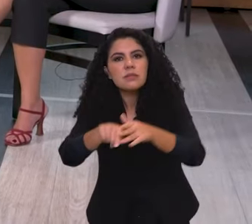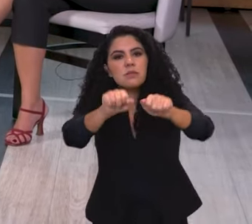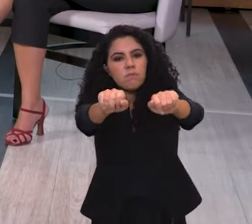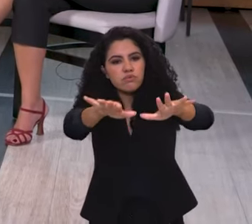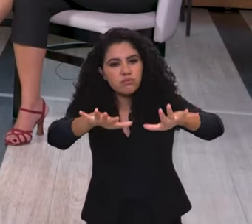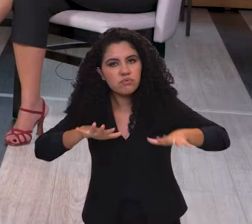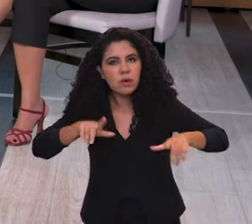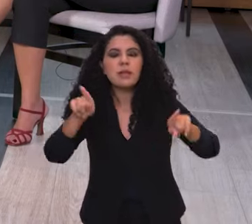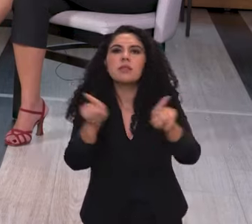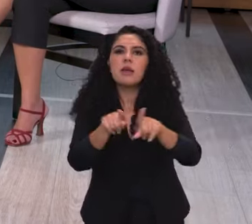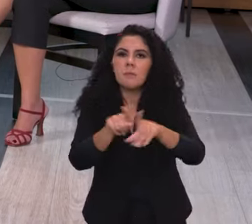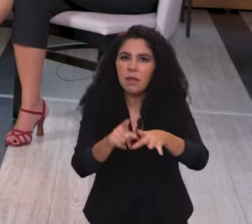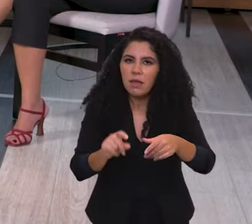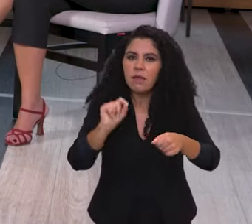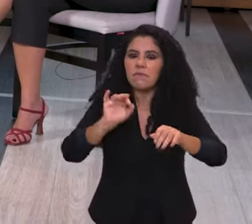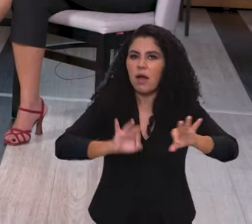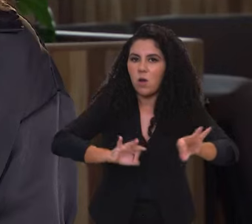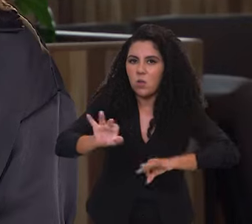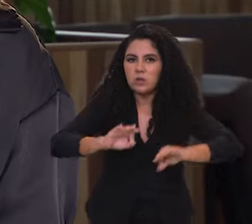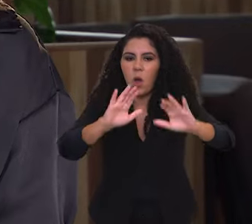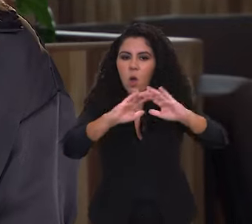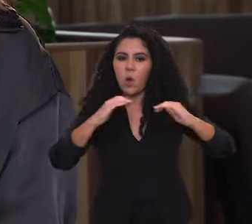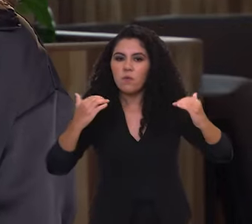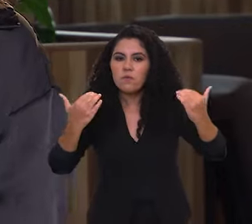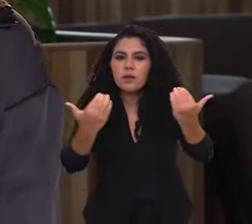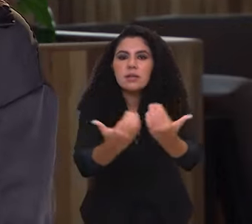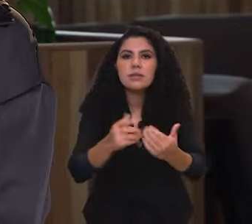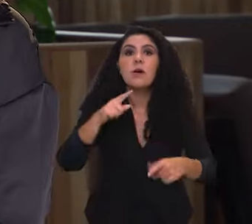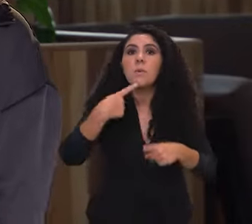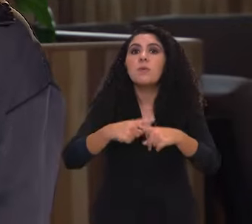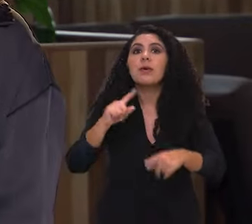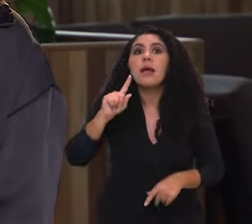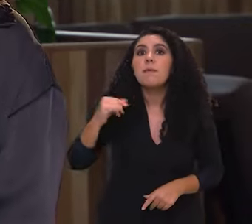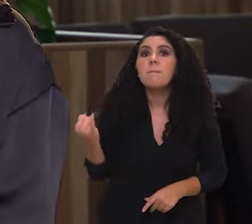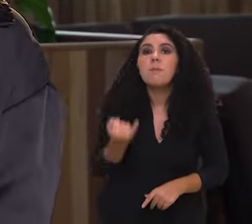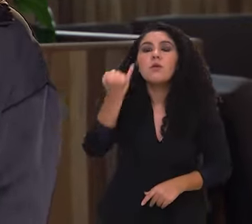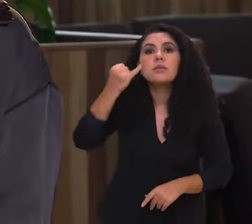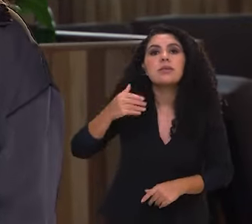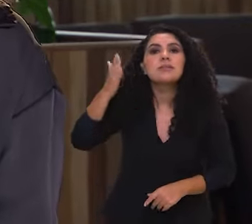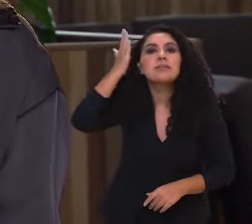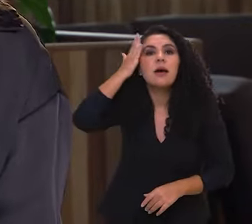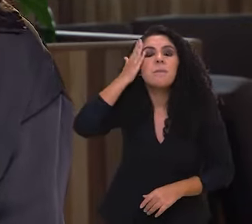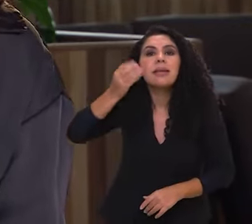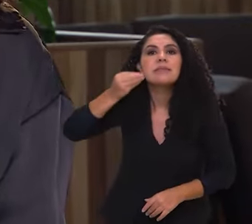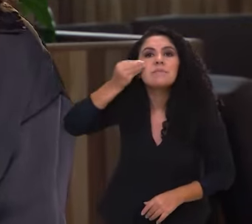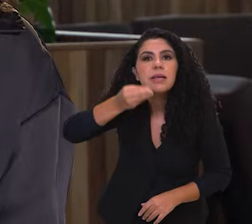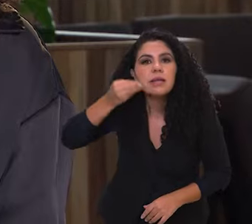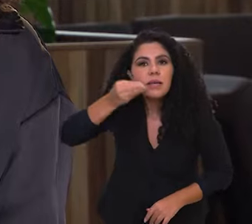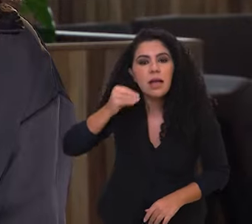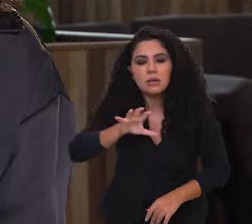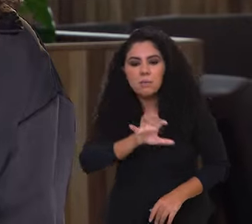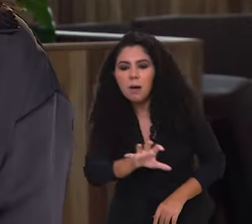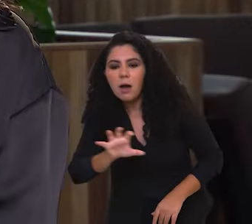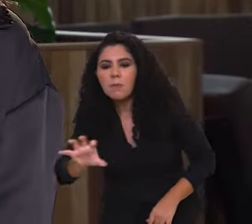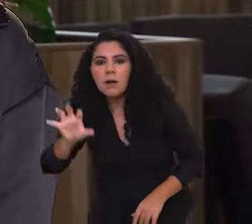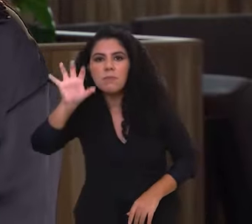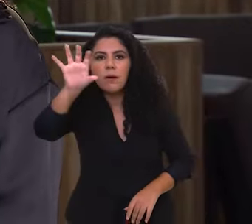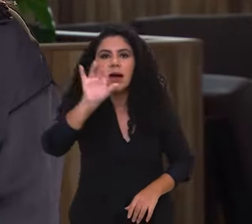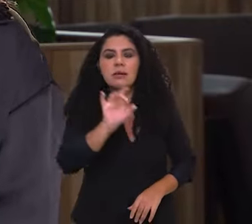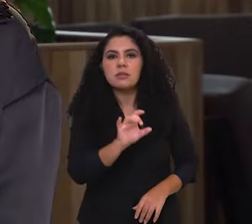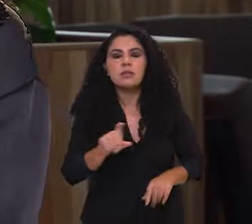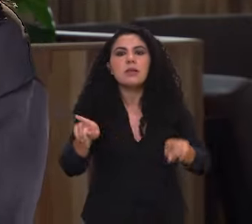fazer uma conferência para construir essa política. É importante a gente conhecer as experiências que vem se dando no território nacional em termos